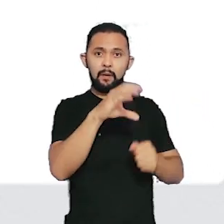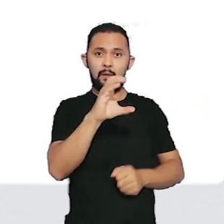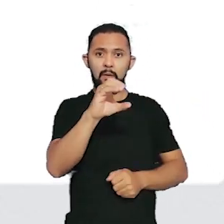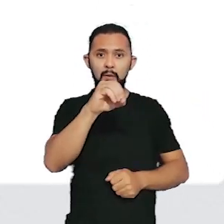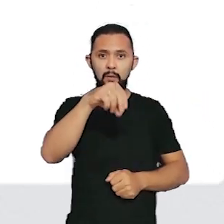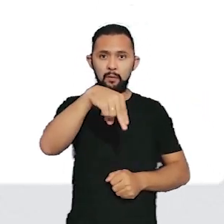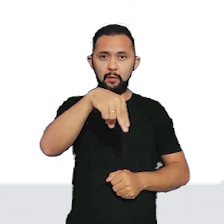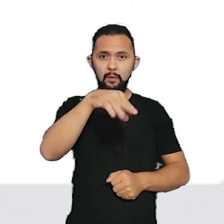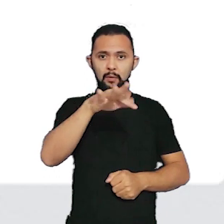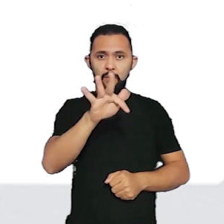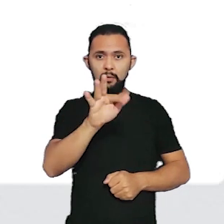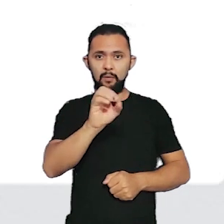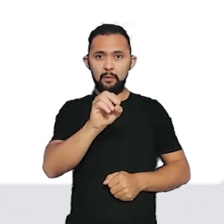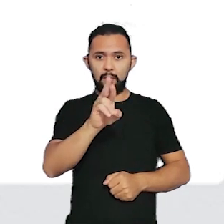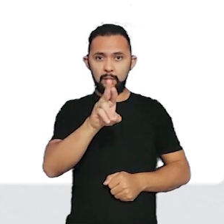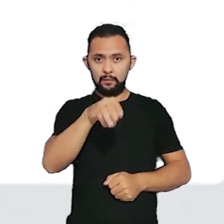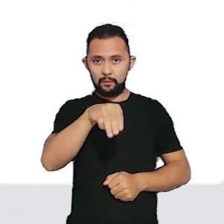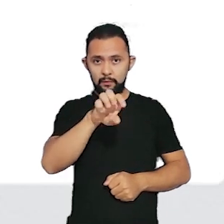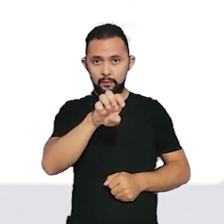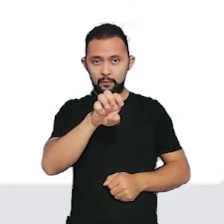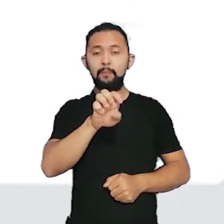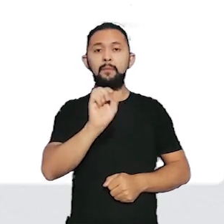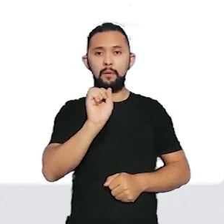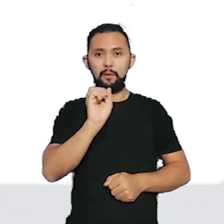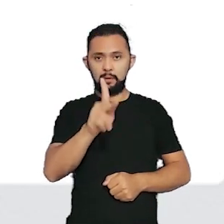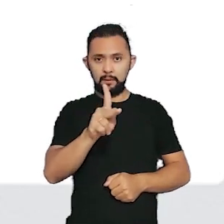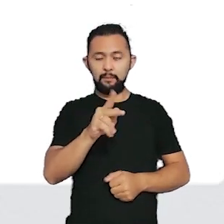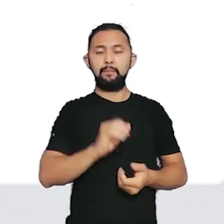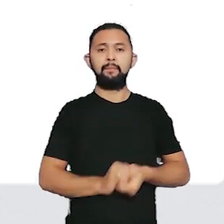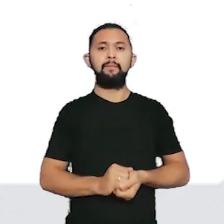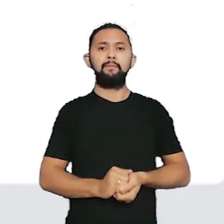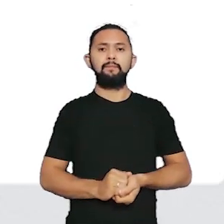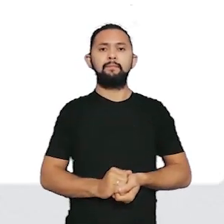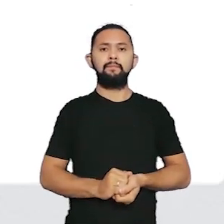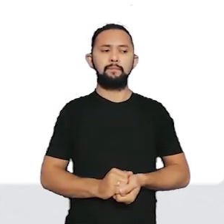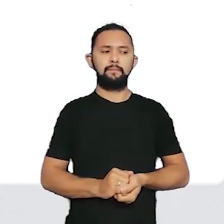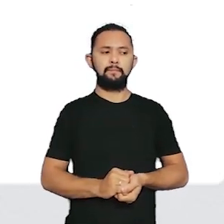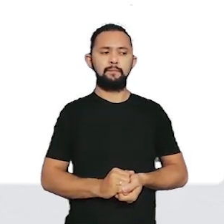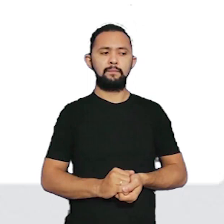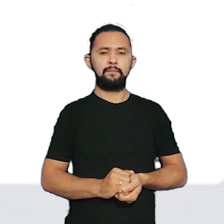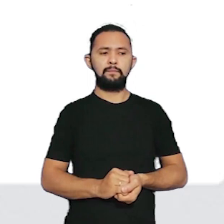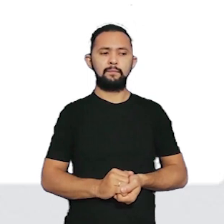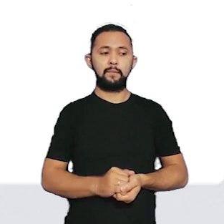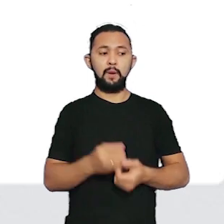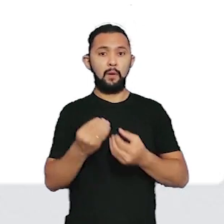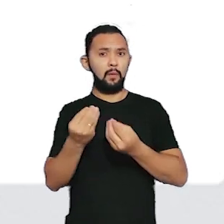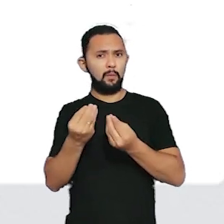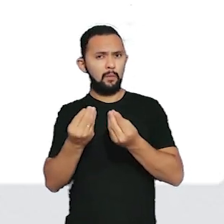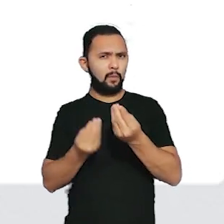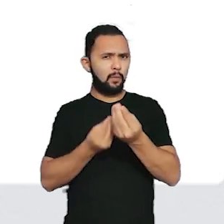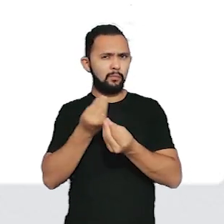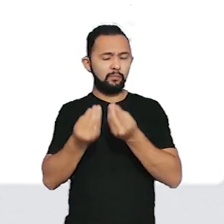conformidade. Sempre o conforme vai ser uma conformidade, não vai ter outra classificação para ele. Como